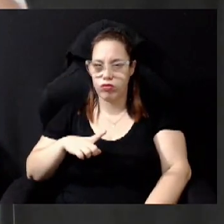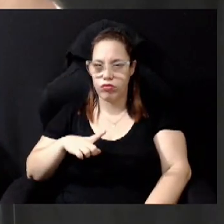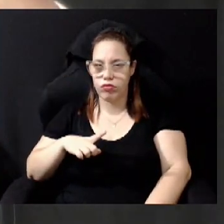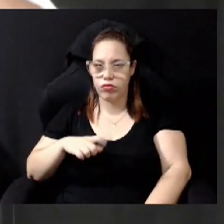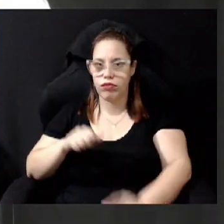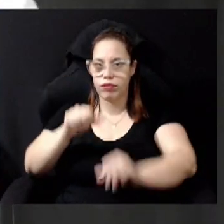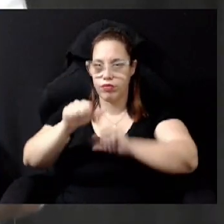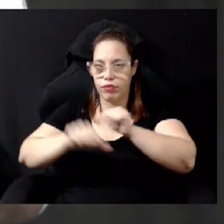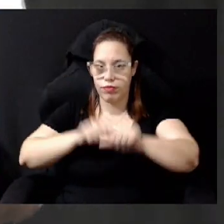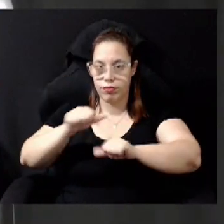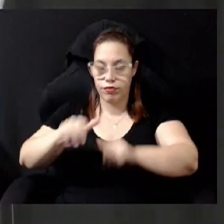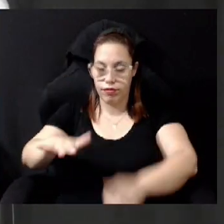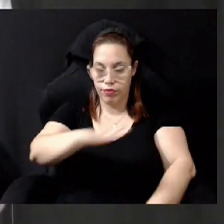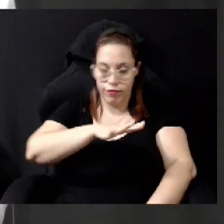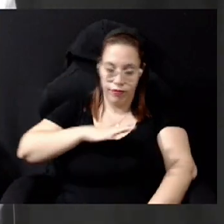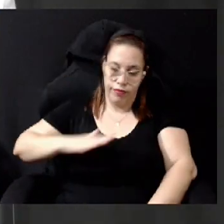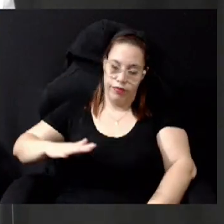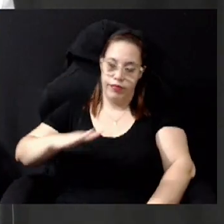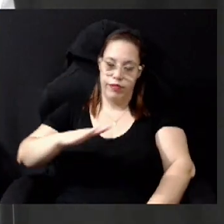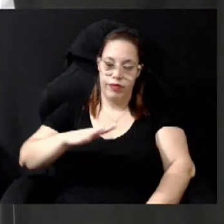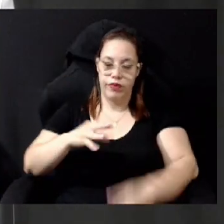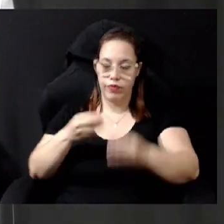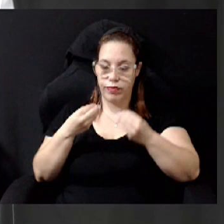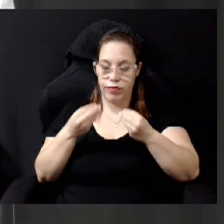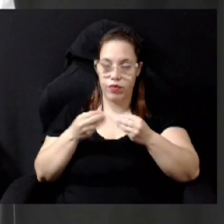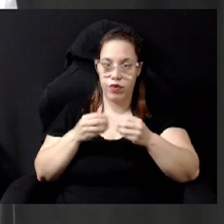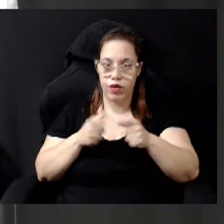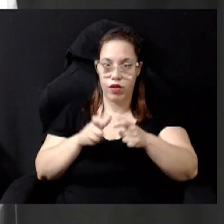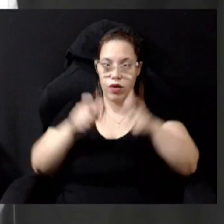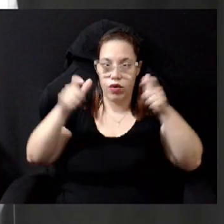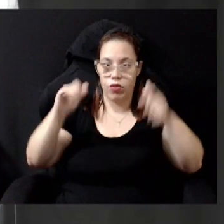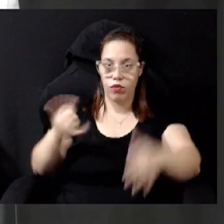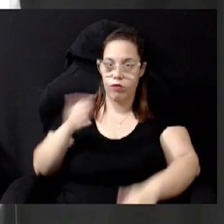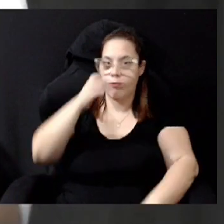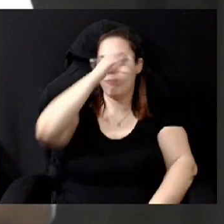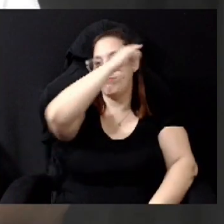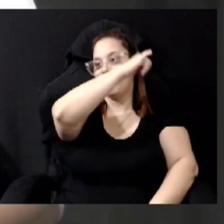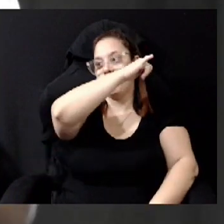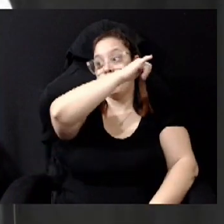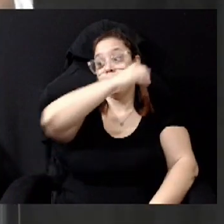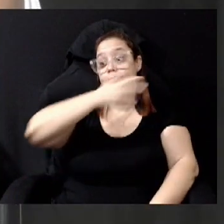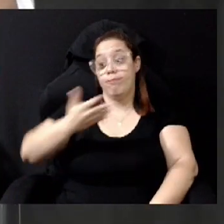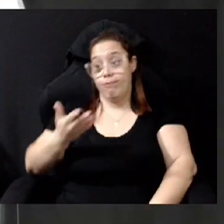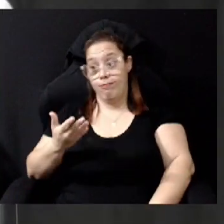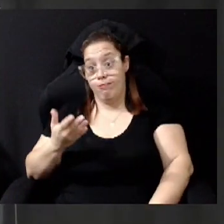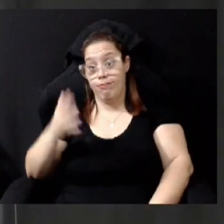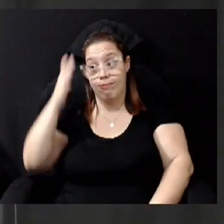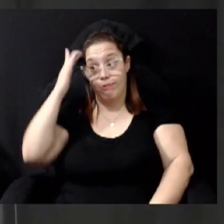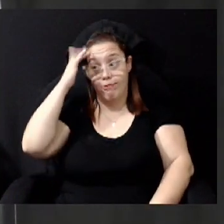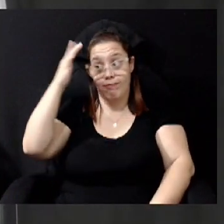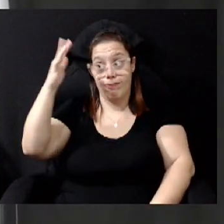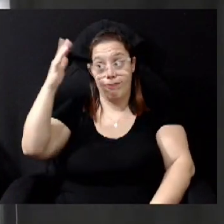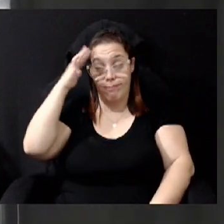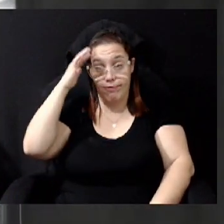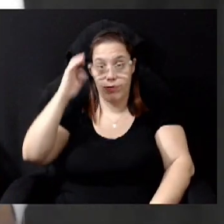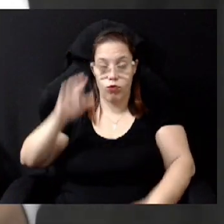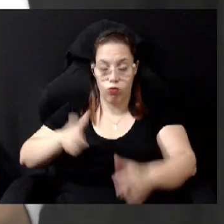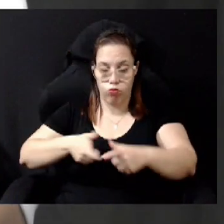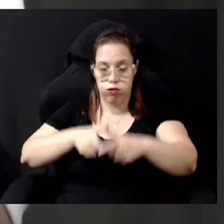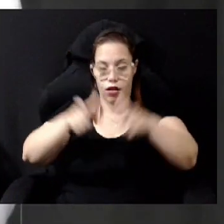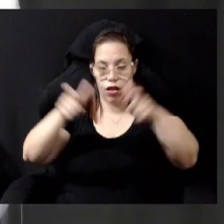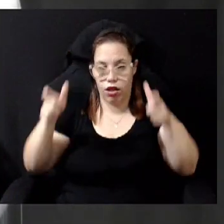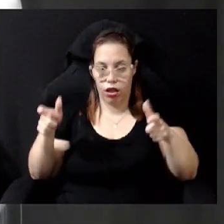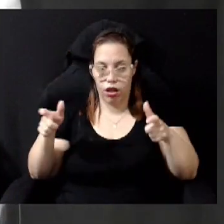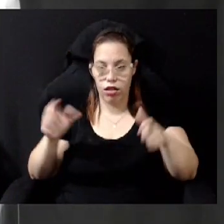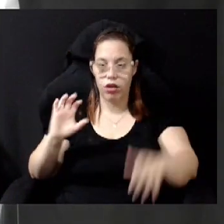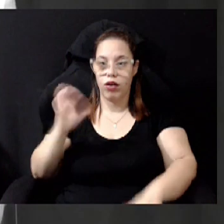região como vetor de crescimento o Aeroporto Internacional de Viracopos, que também tinha um sonho de que ele crescesse. E aconteceu, o aeroporto